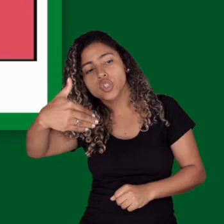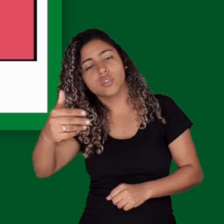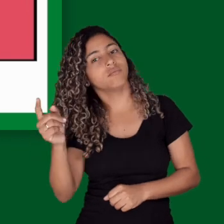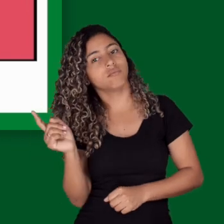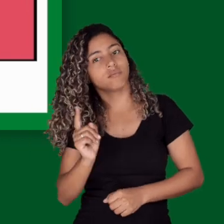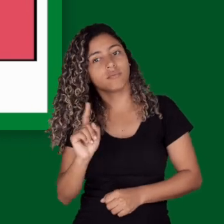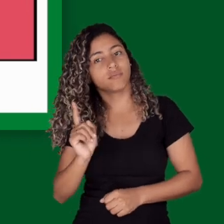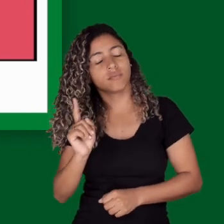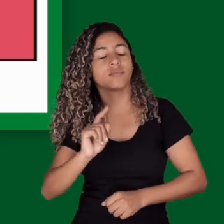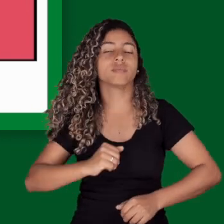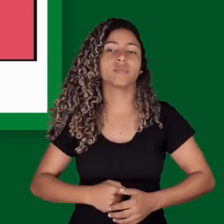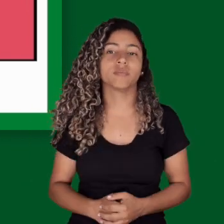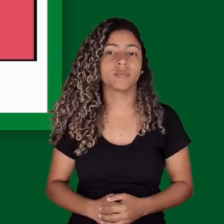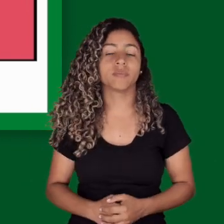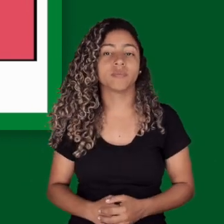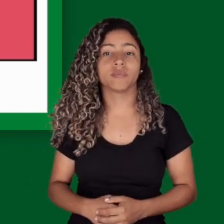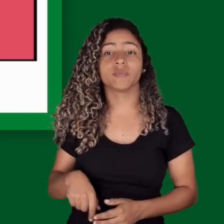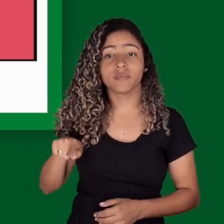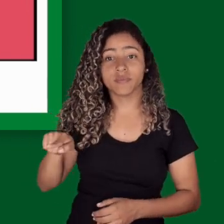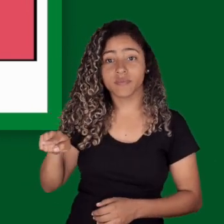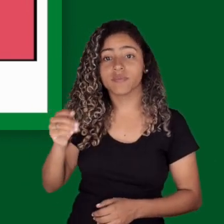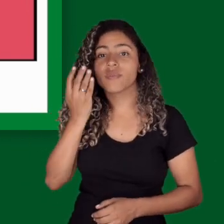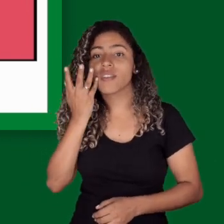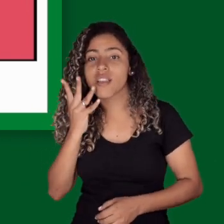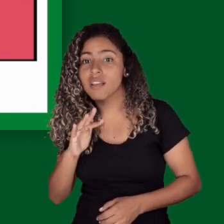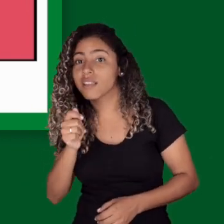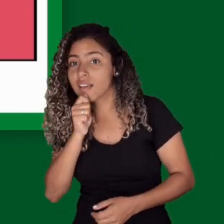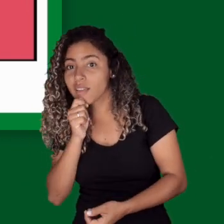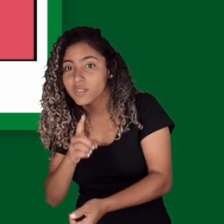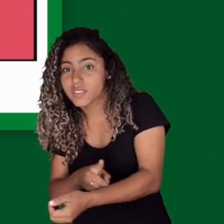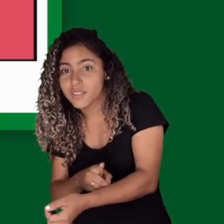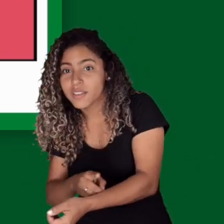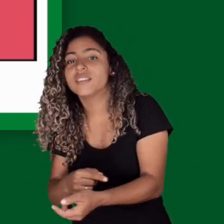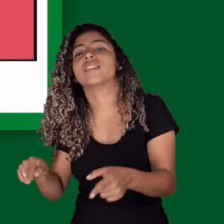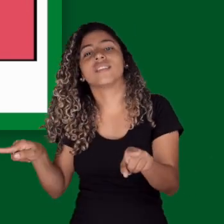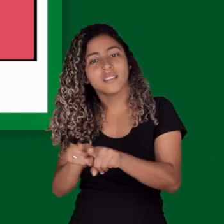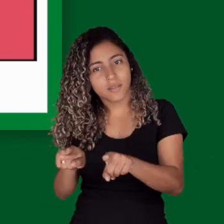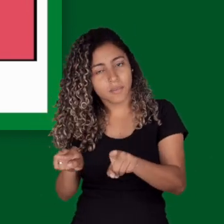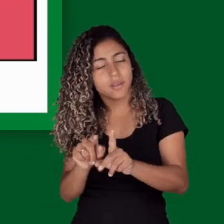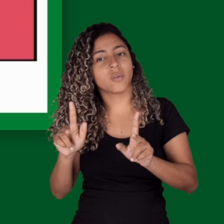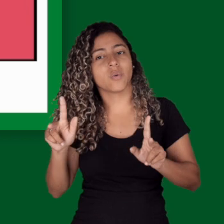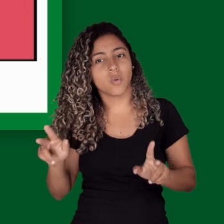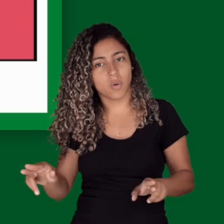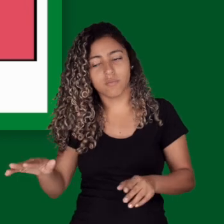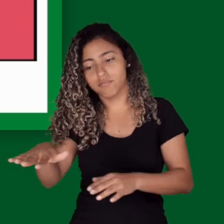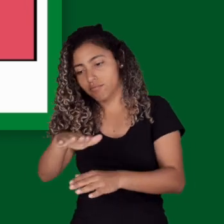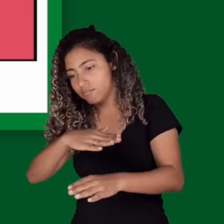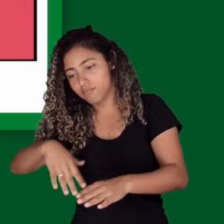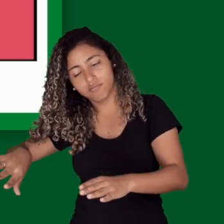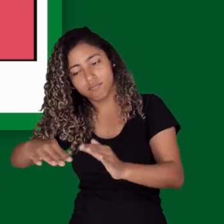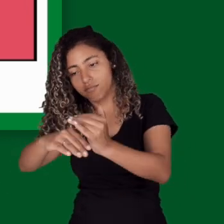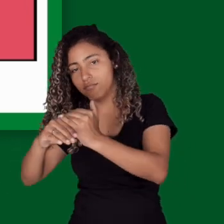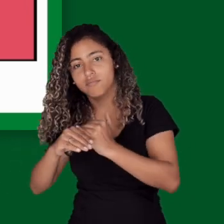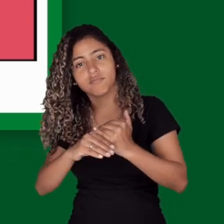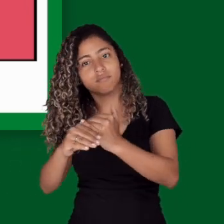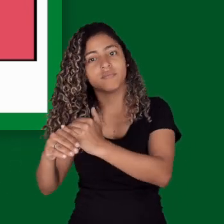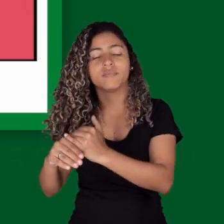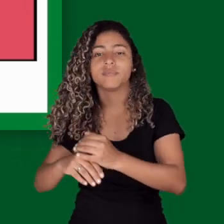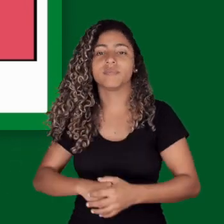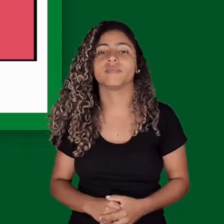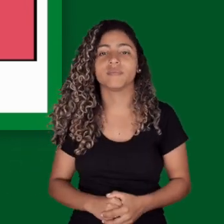consumidos no dia a dia. E essa recomendação vale para crianças que também não têm diabetes, vale para todas as crianças.